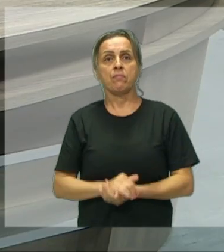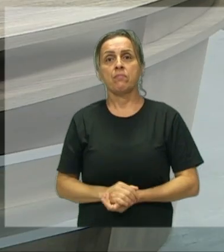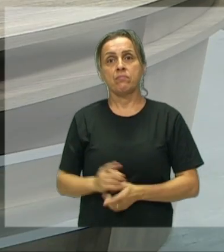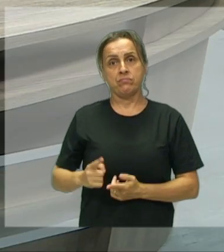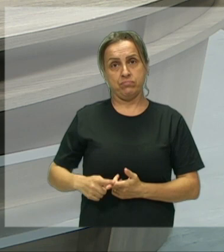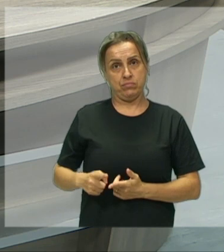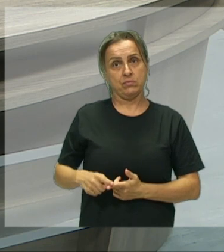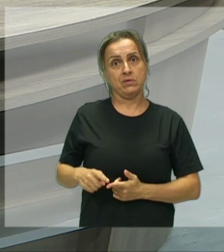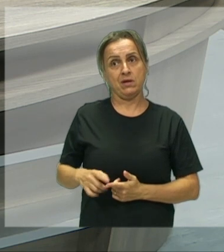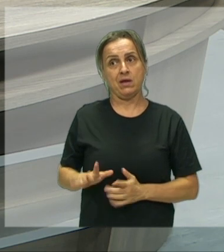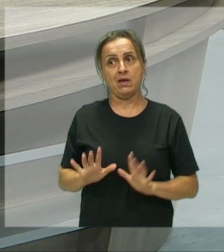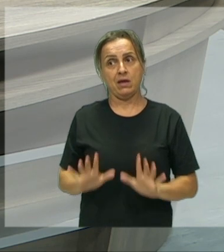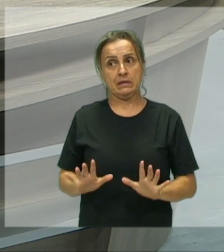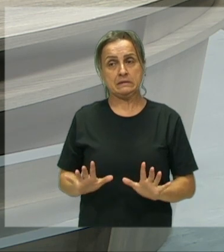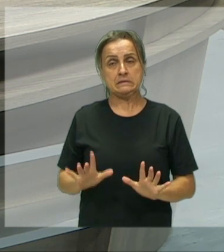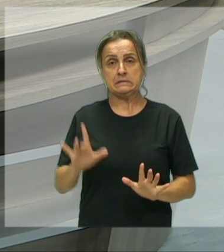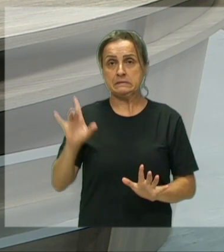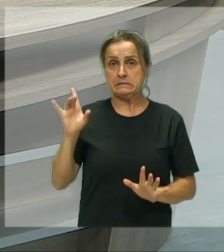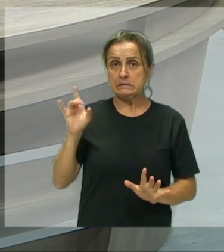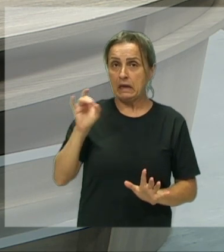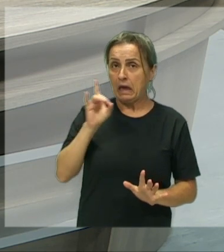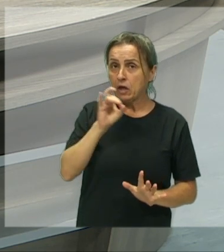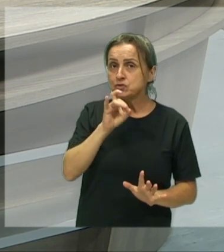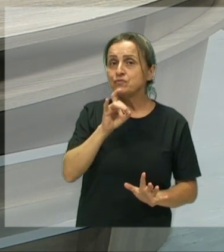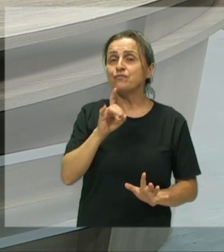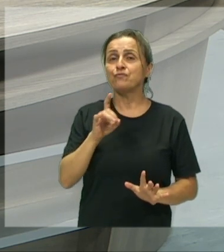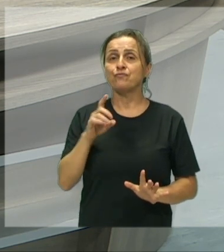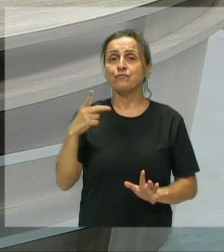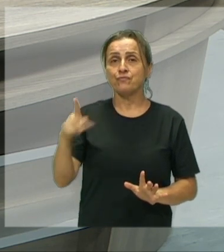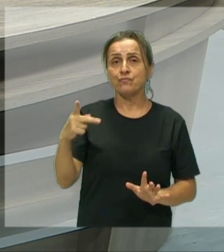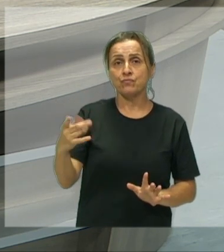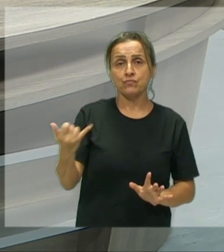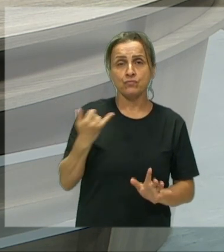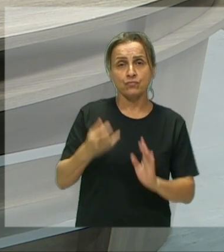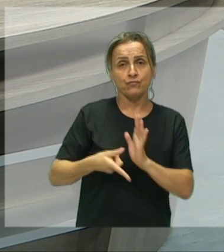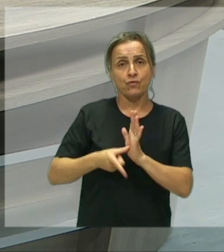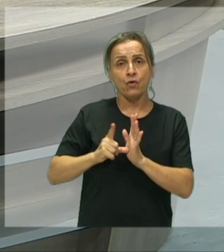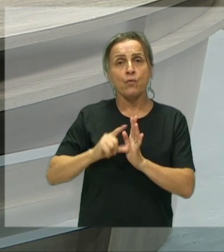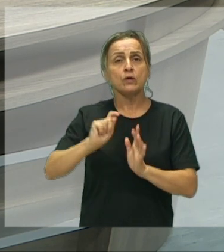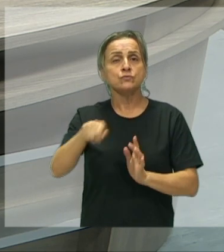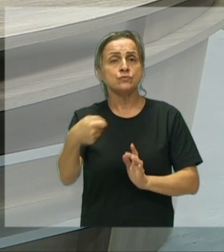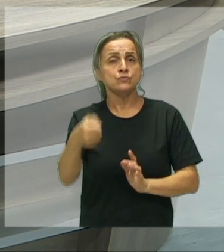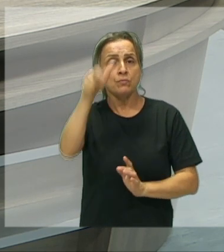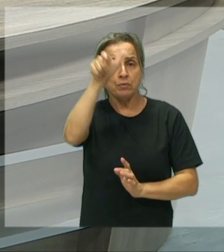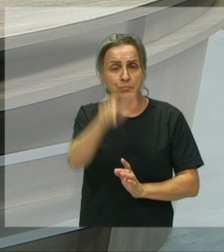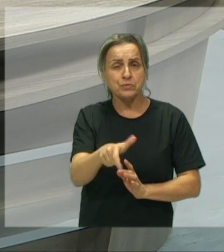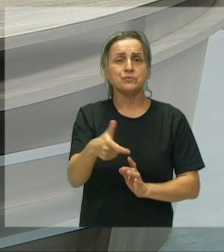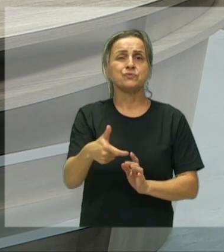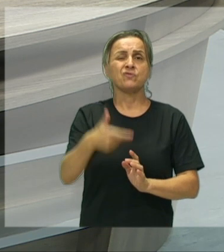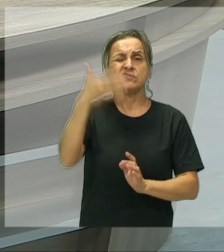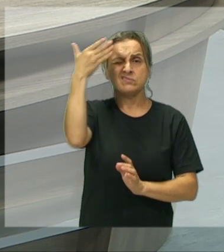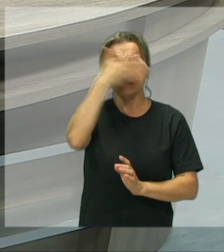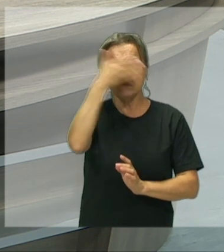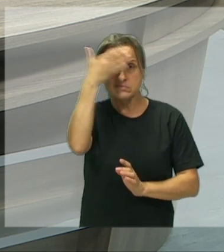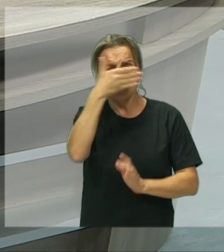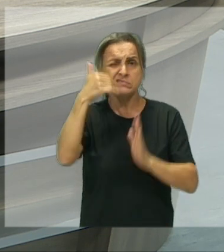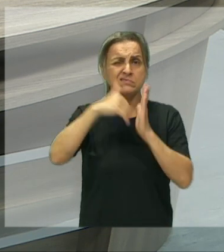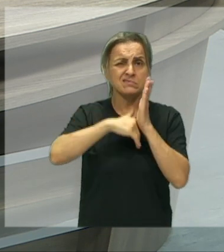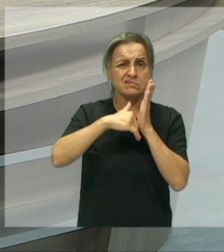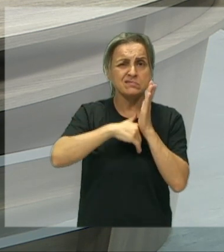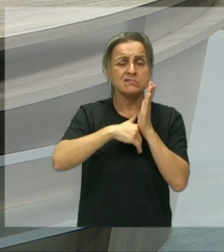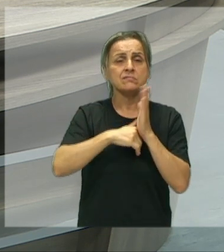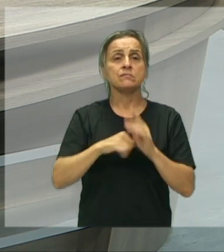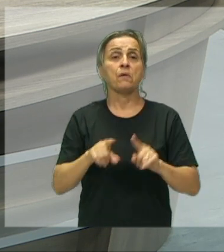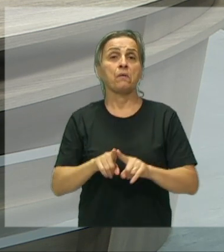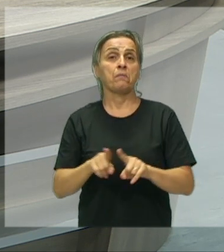estava falando ali de pessoas que são invisibilizadas, né, mas a nossa Constituição,